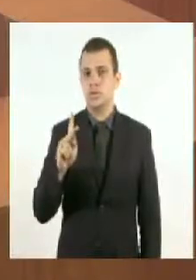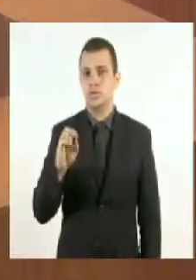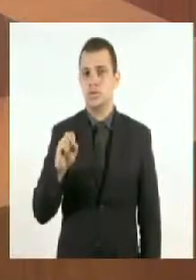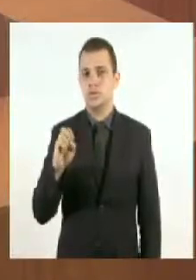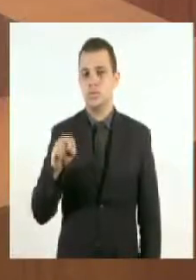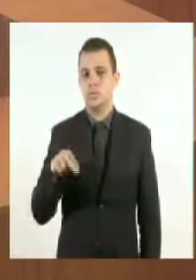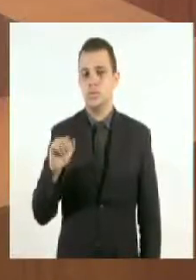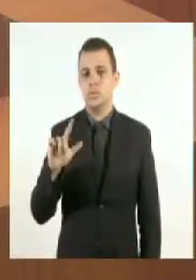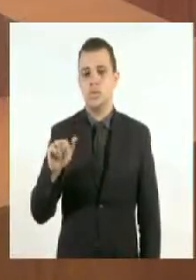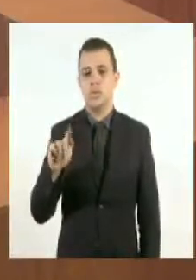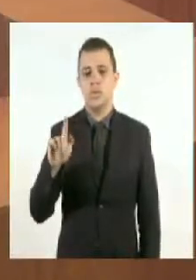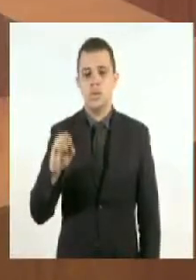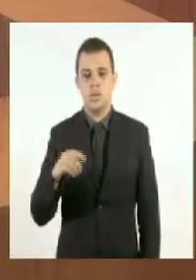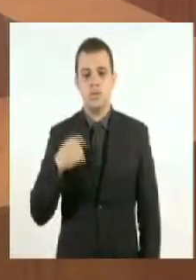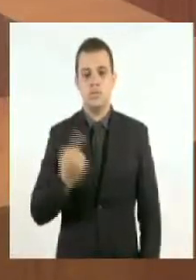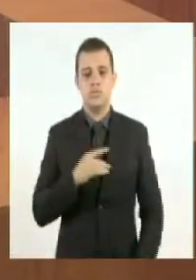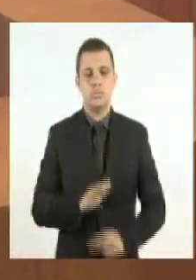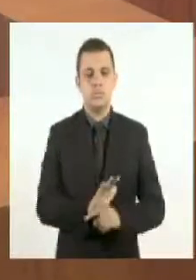exemplo, deputado Souza Neto.